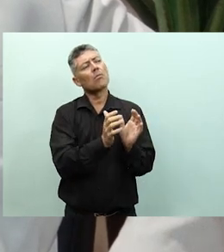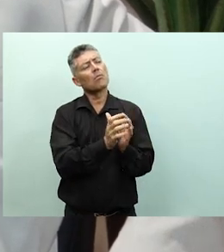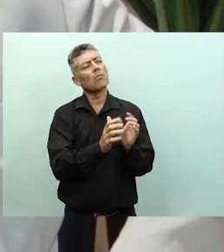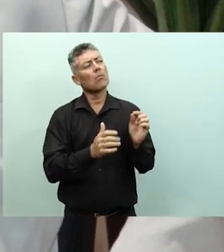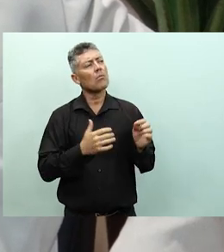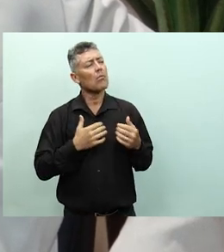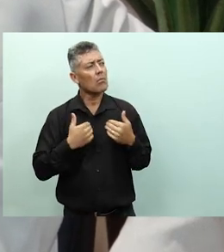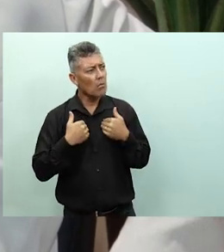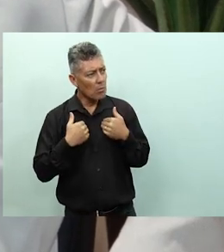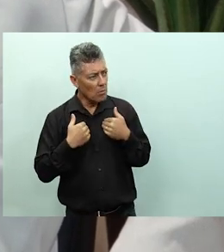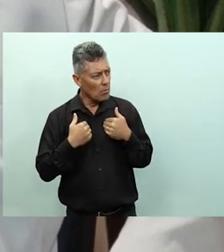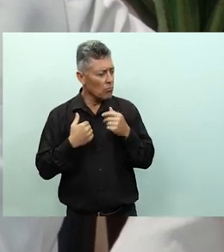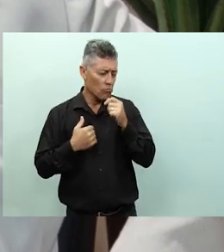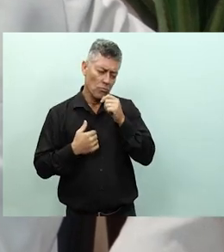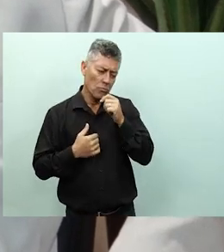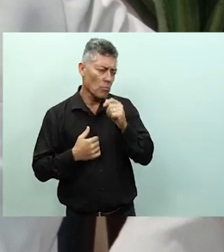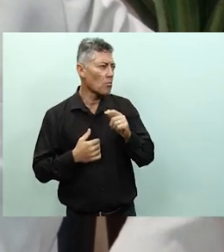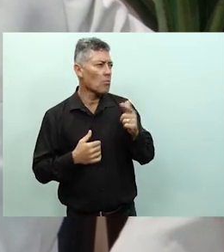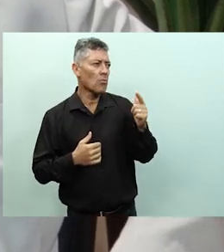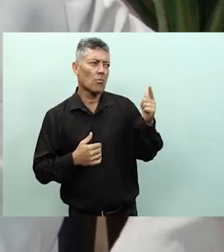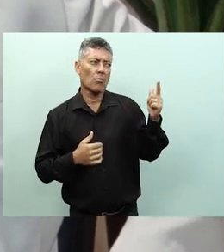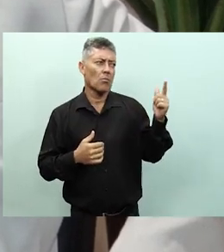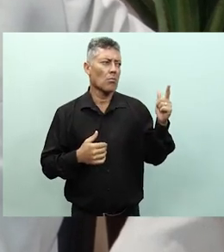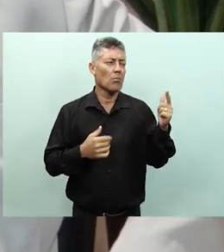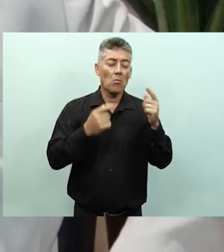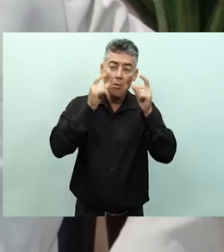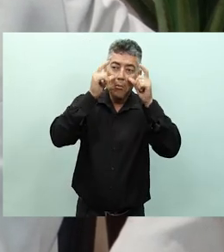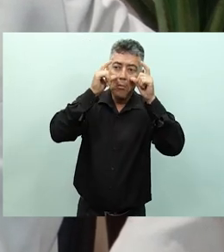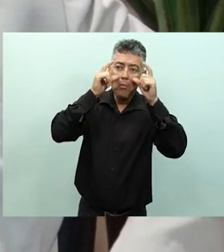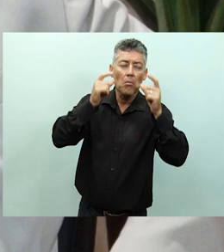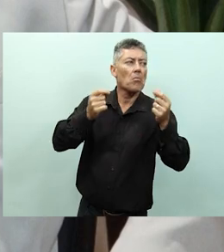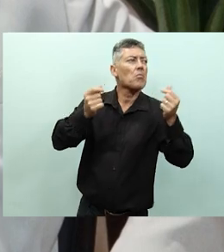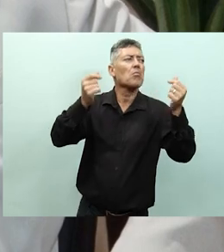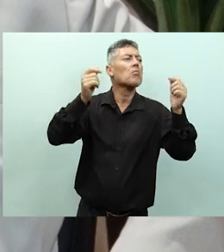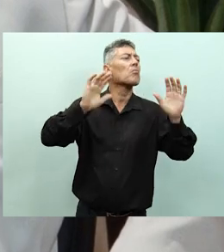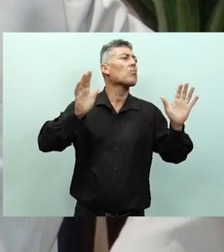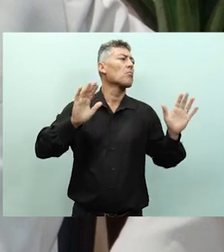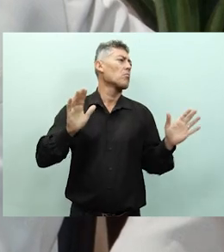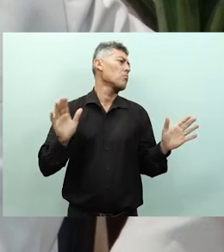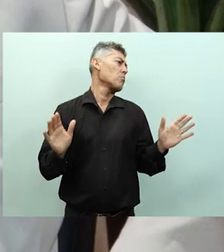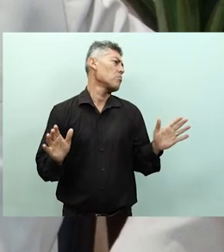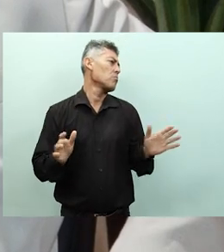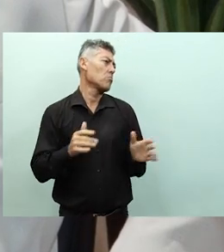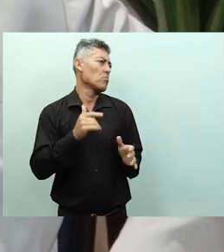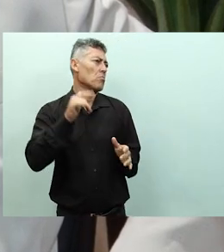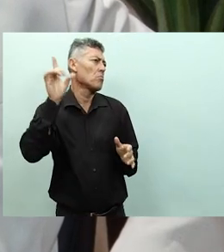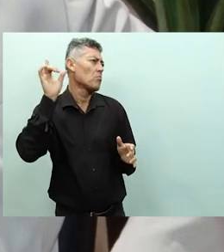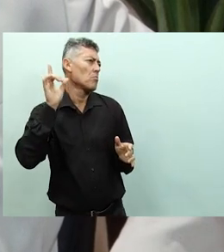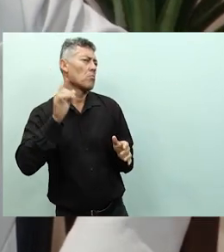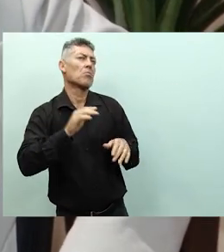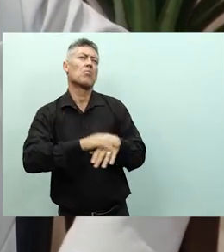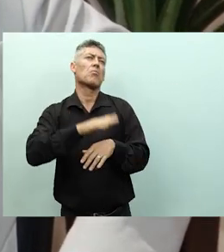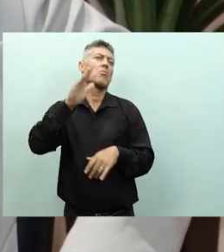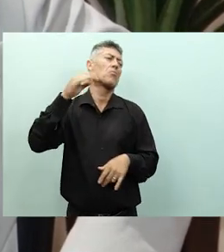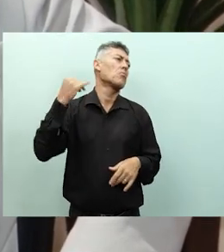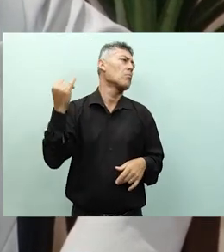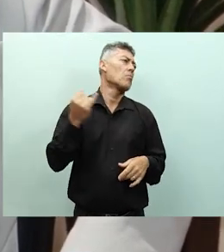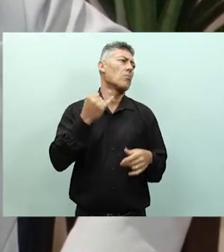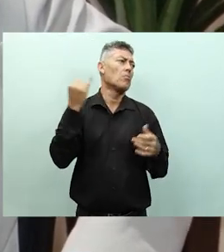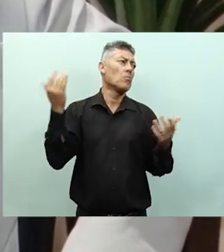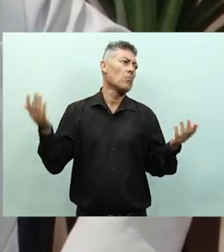povo o seguinte: eu não tenho ambição em ser a